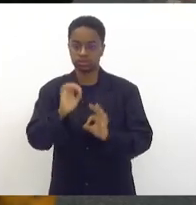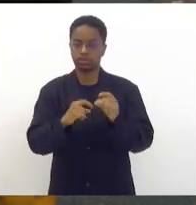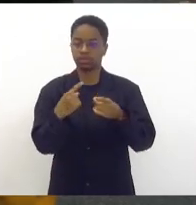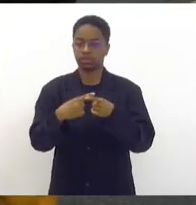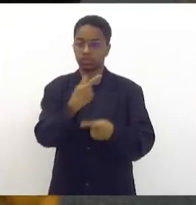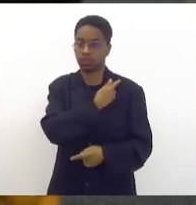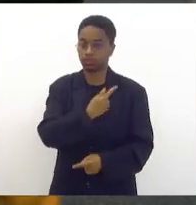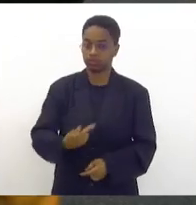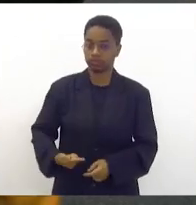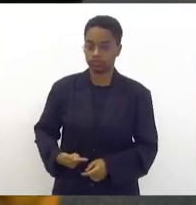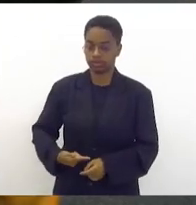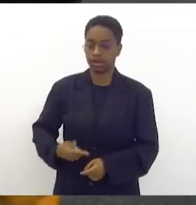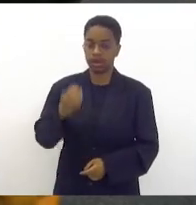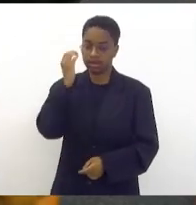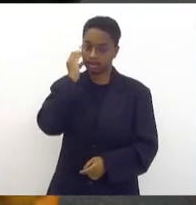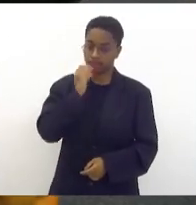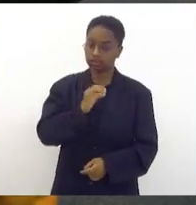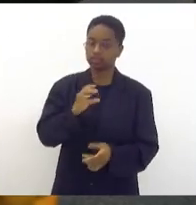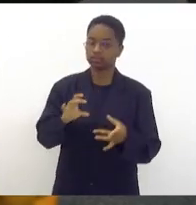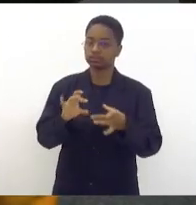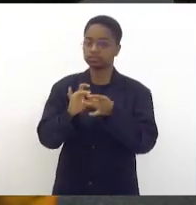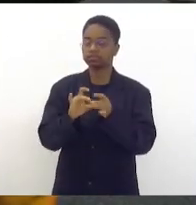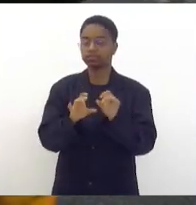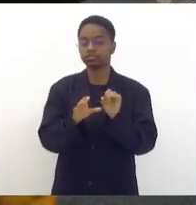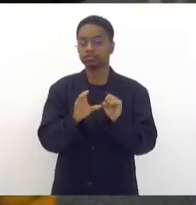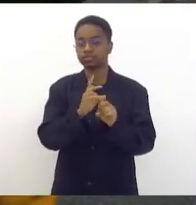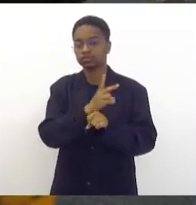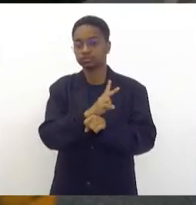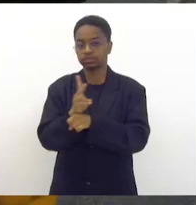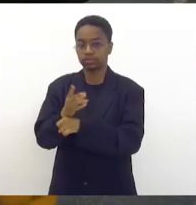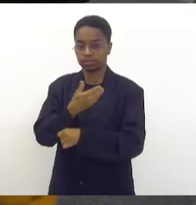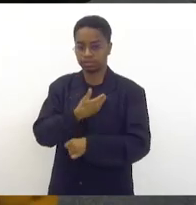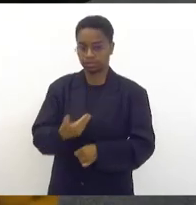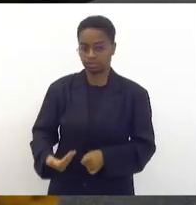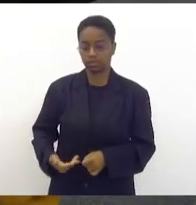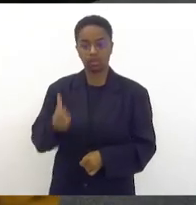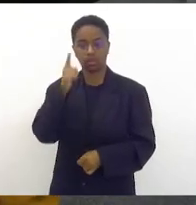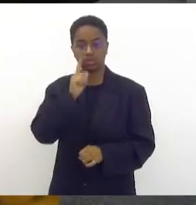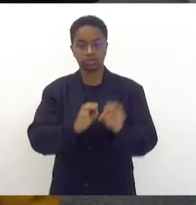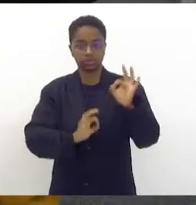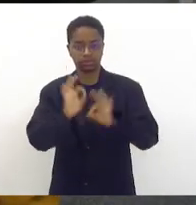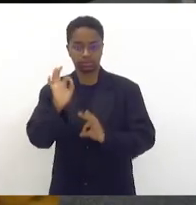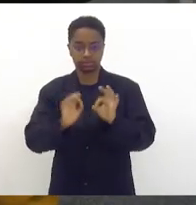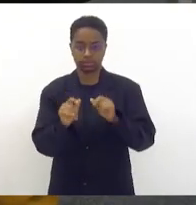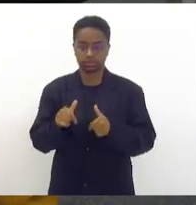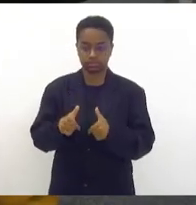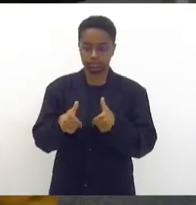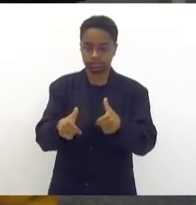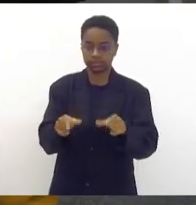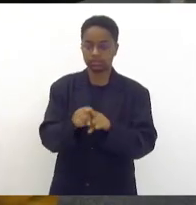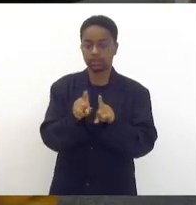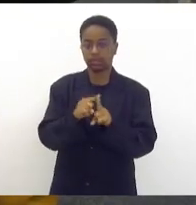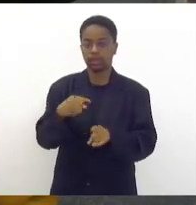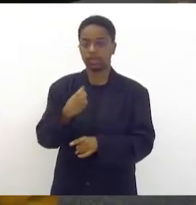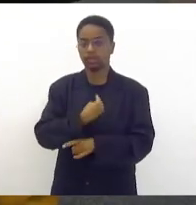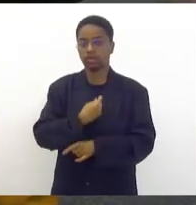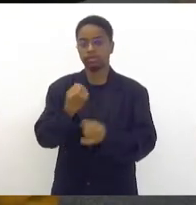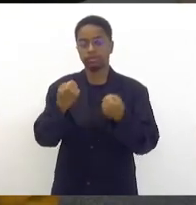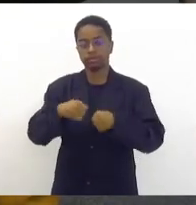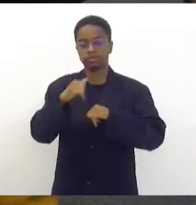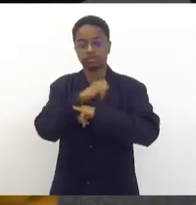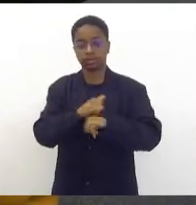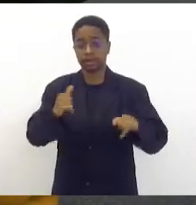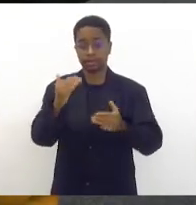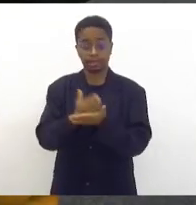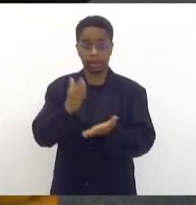governador Cláudio Castro, através da segurança pública, que vai comandar as operações. E a gente dá um basta à